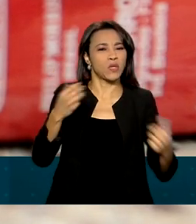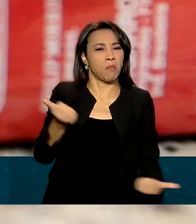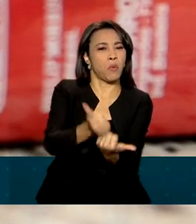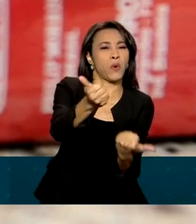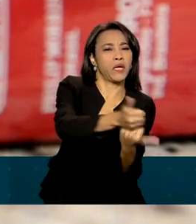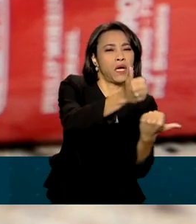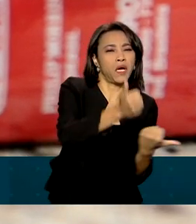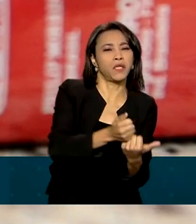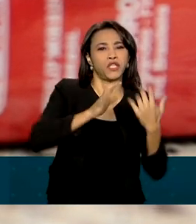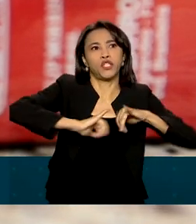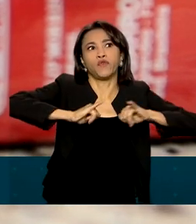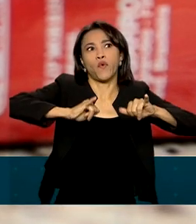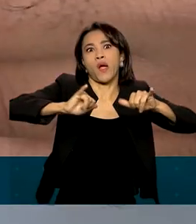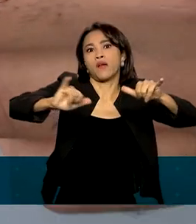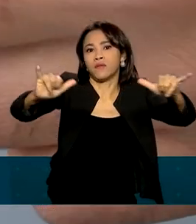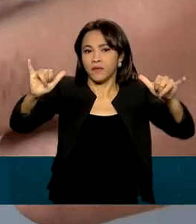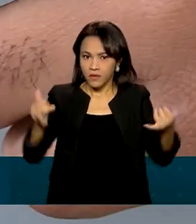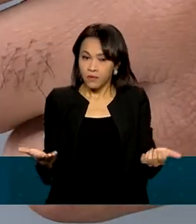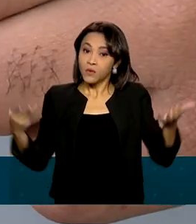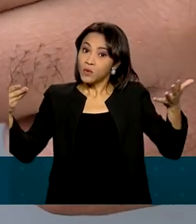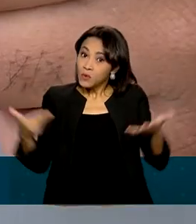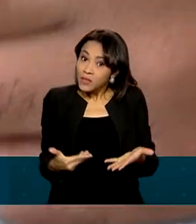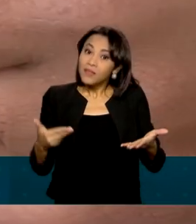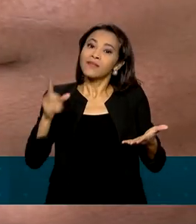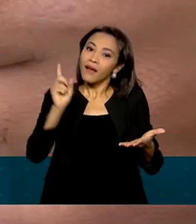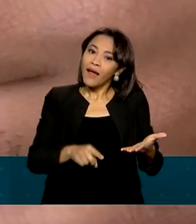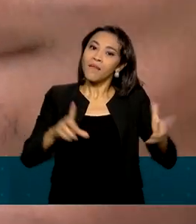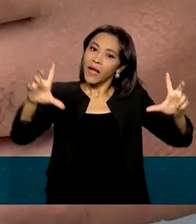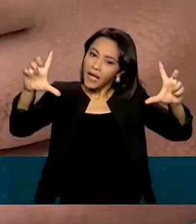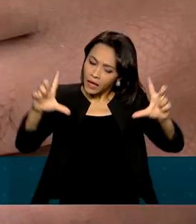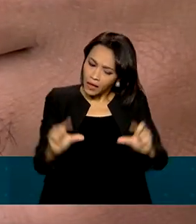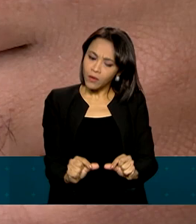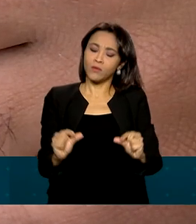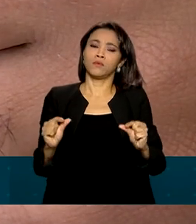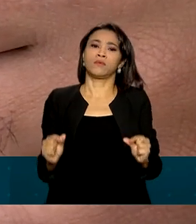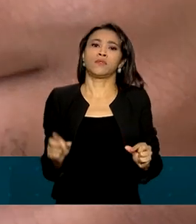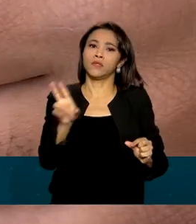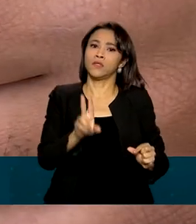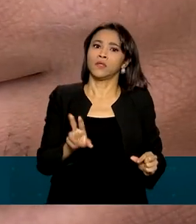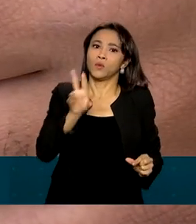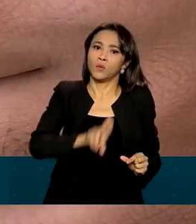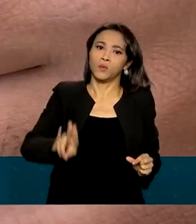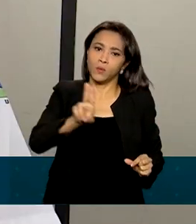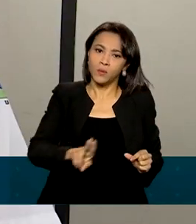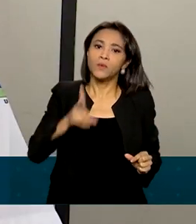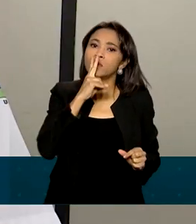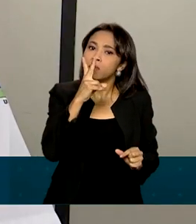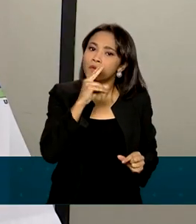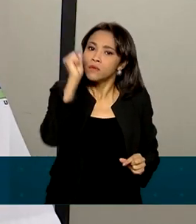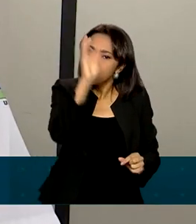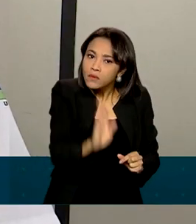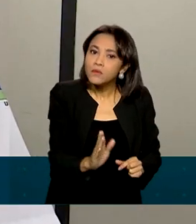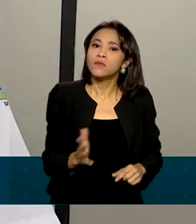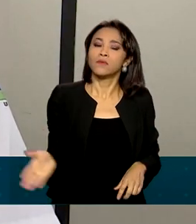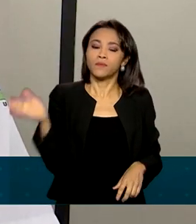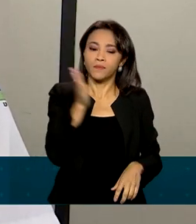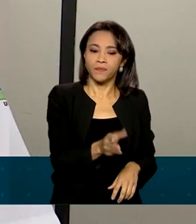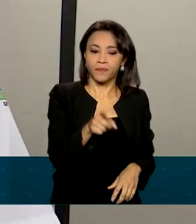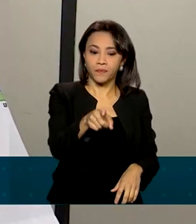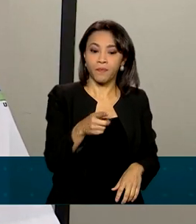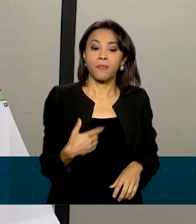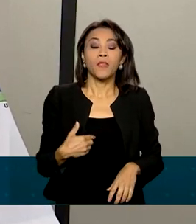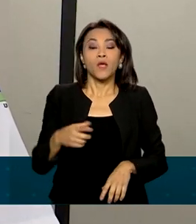restrições à publicidade de cigarro tudo isso vem contribuindo para e do consumo no país O Sistema Único de Saúde